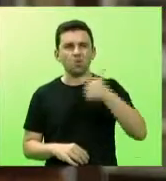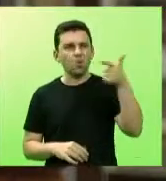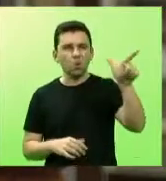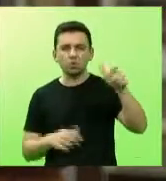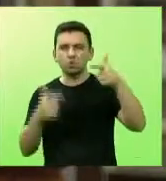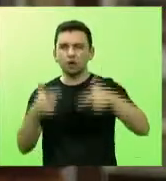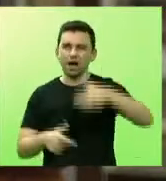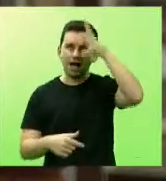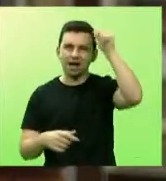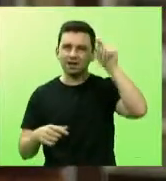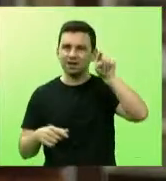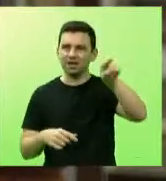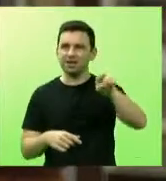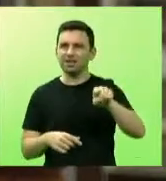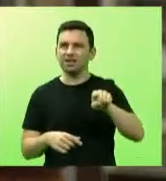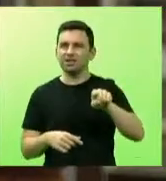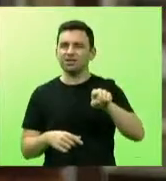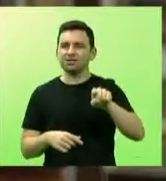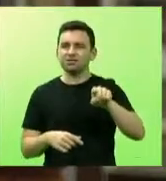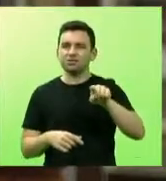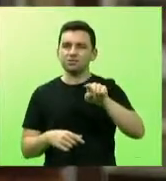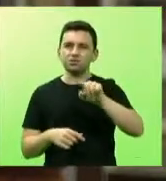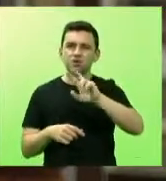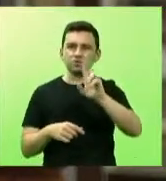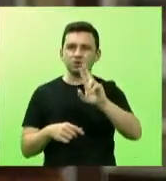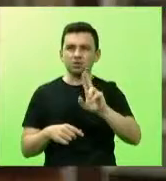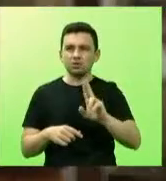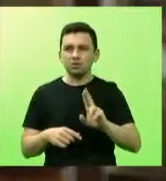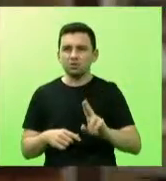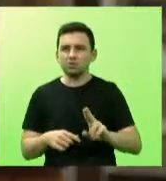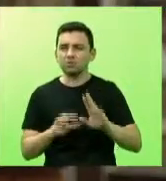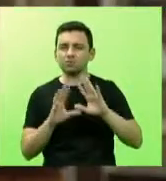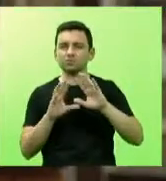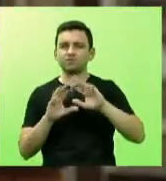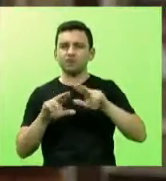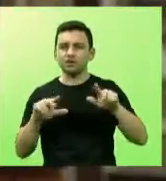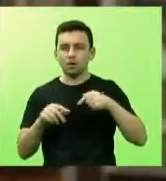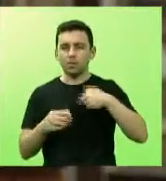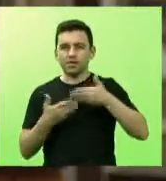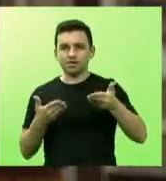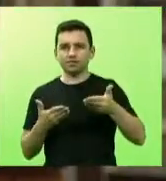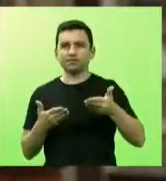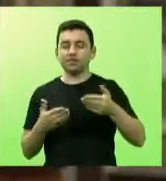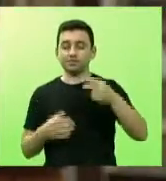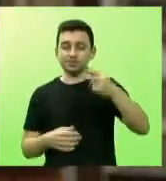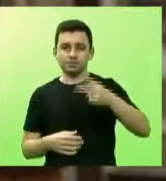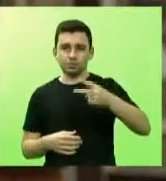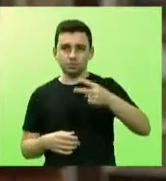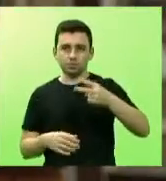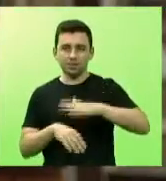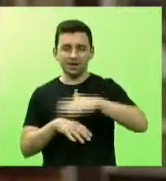acho, lá que o pai dele era deputado federal e botou o nome dele em tudo quanto é lugar, em santinho dele mesmo. Segunda